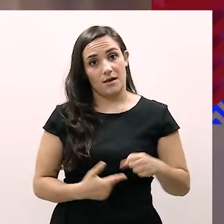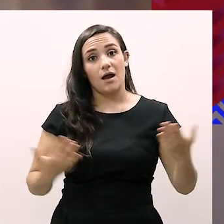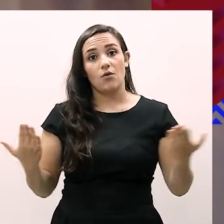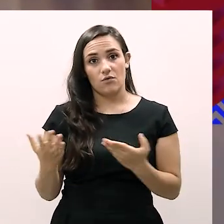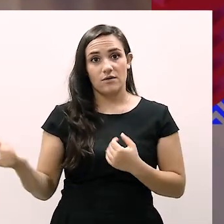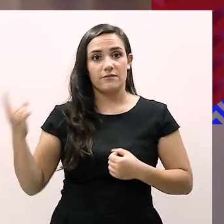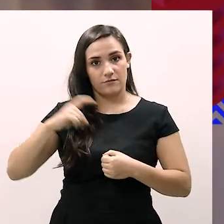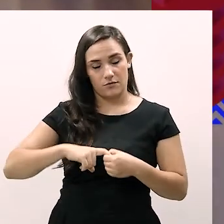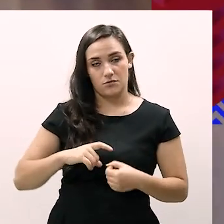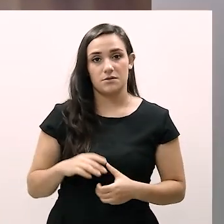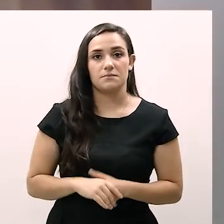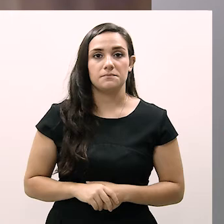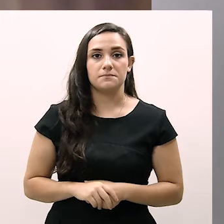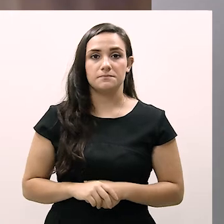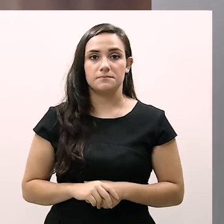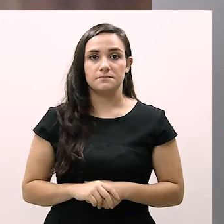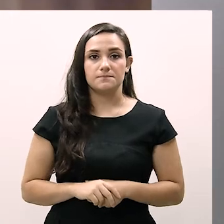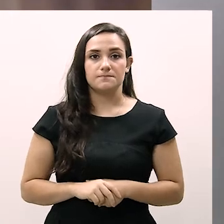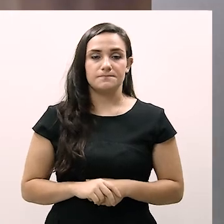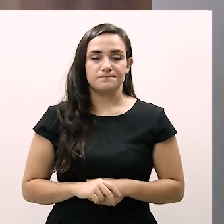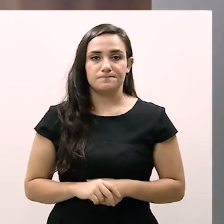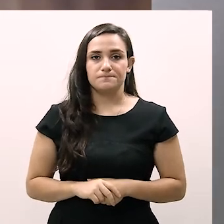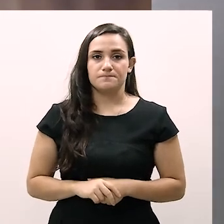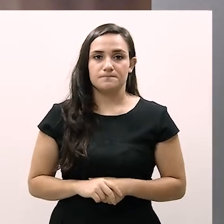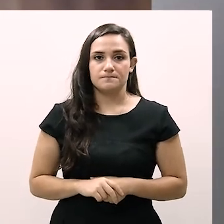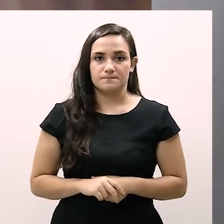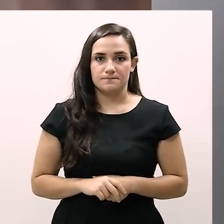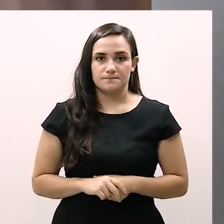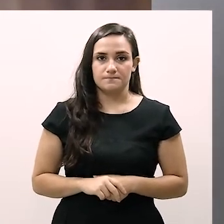procedimentos. Com relação